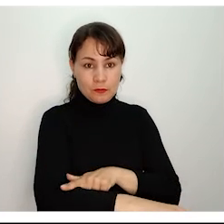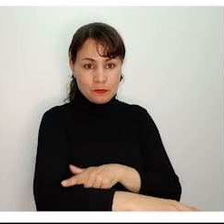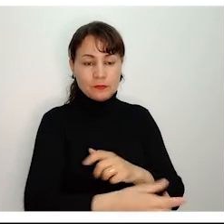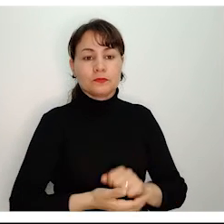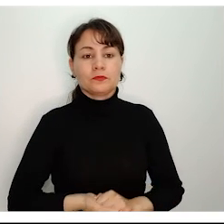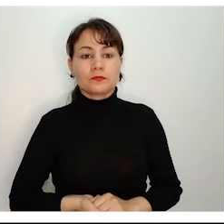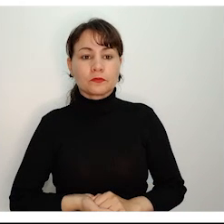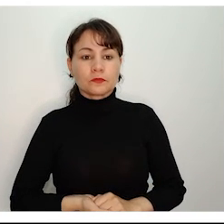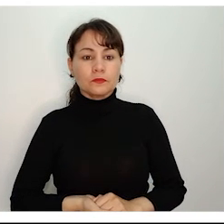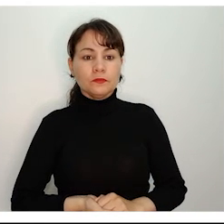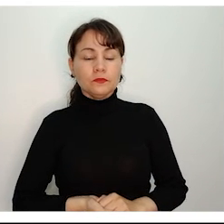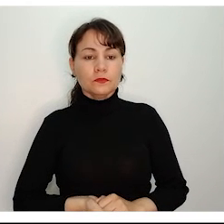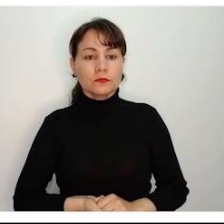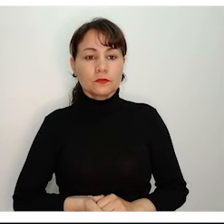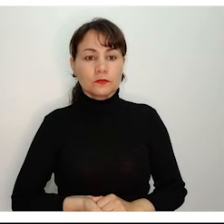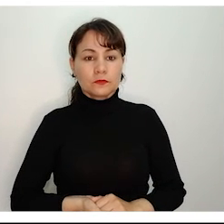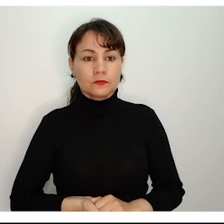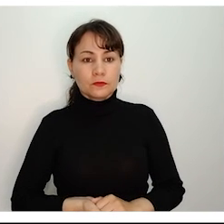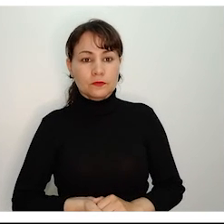à educação.